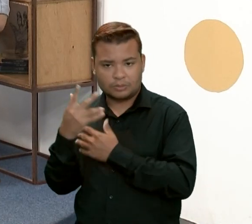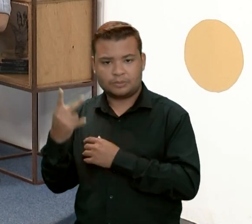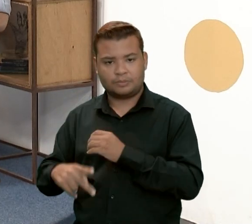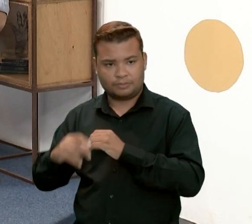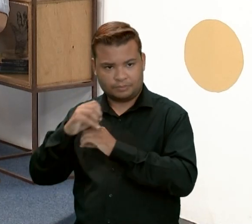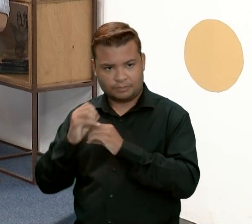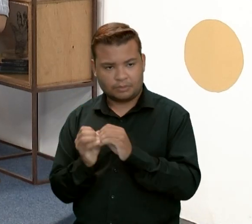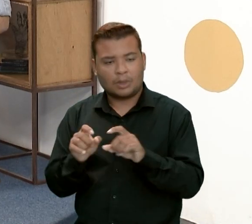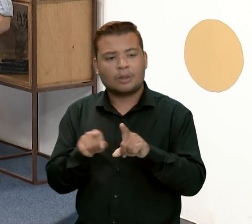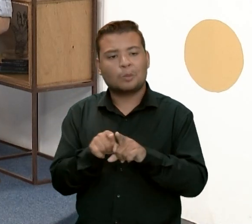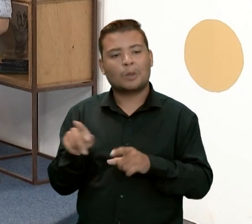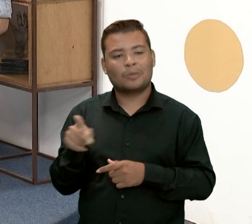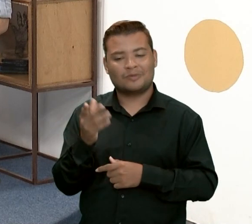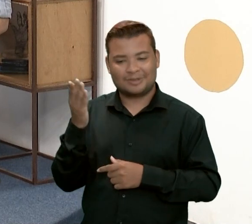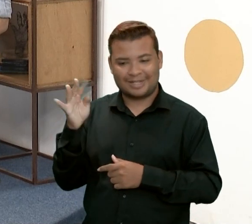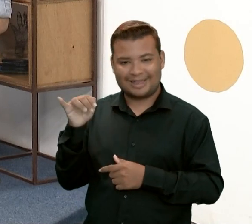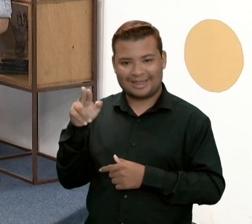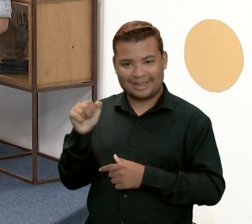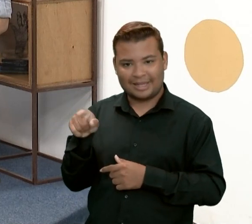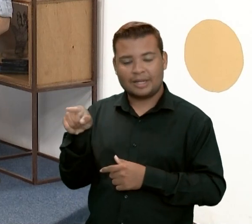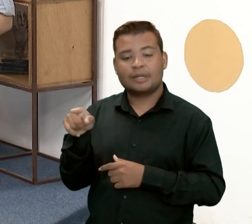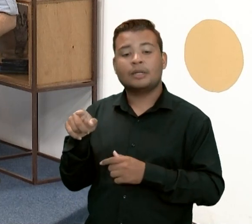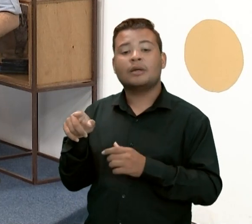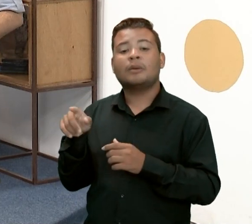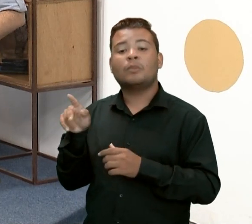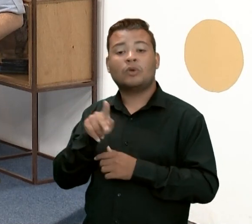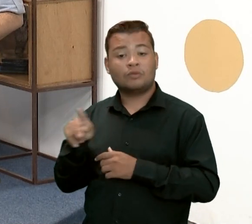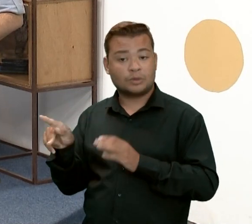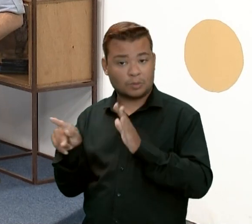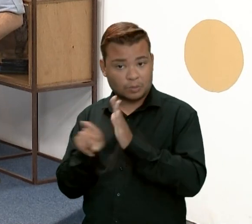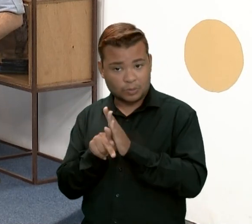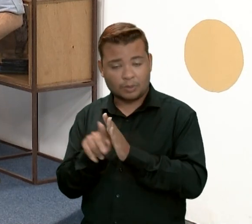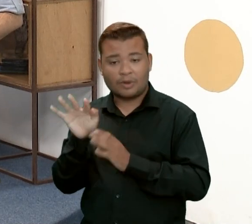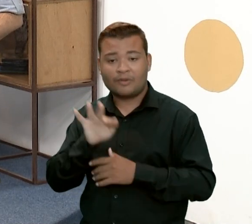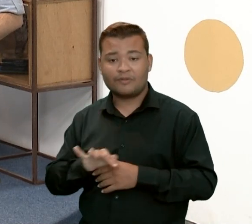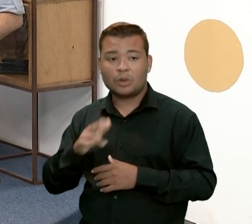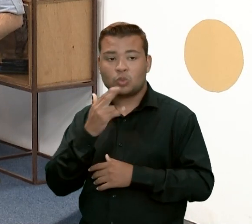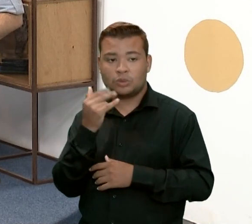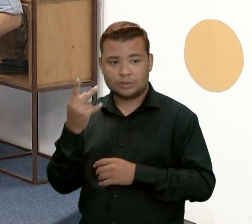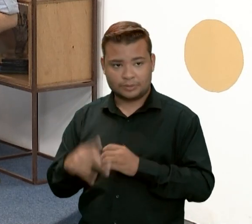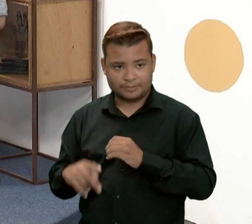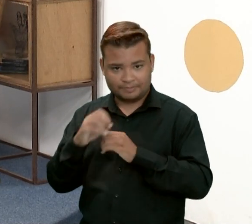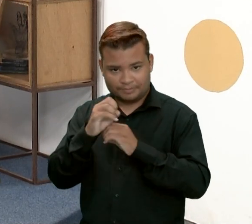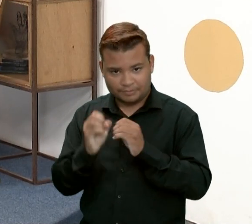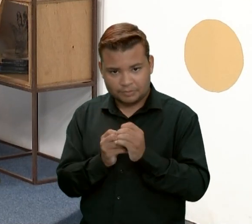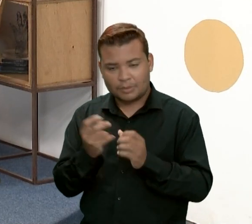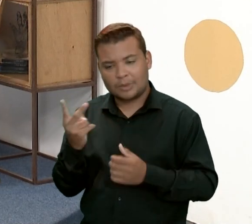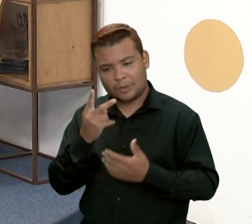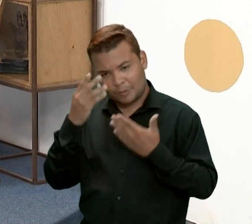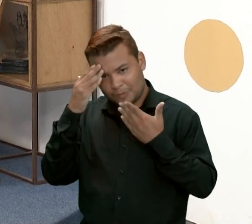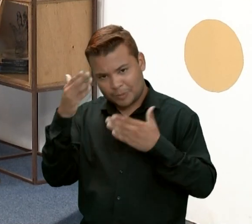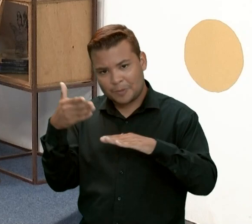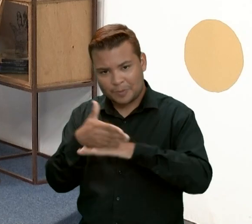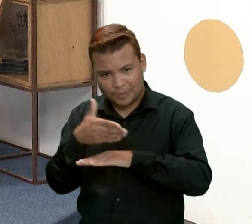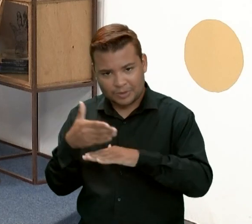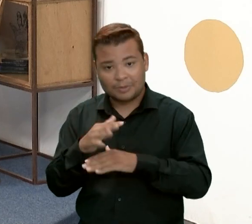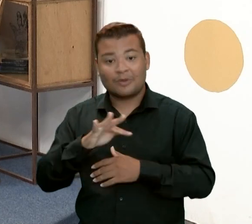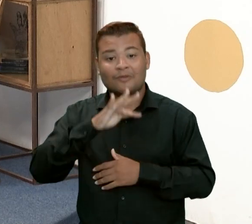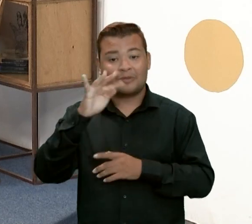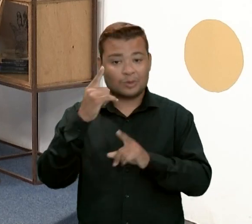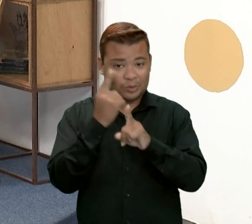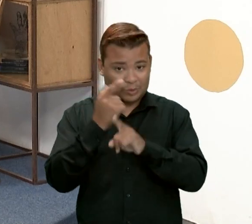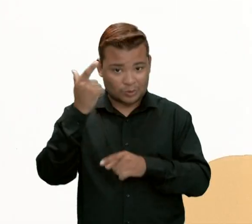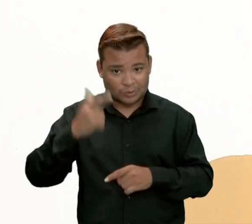a professora Tânia Ferreira, professora da FANUT, a Faculdade de Nutrição da UFG. Muito obrigado pela participação e até uma